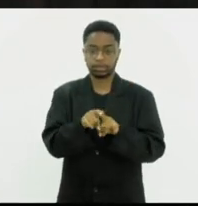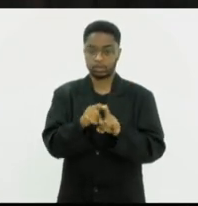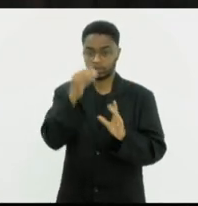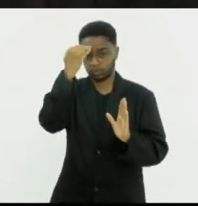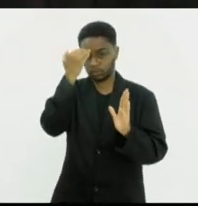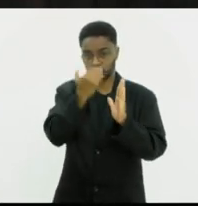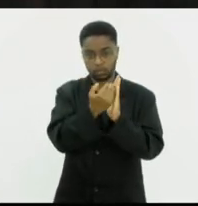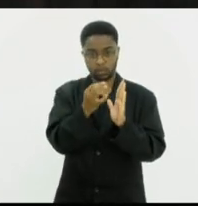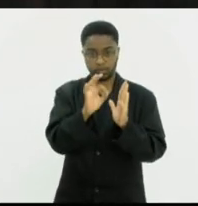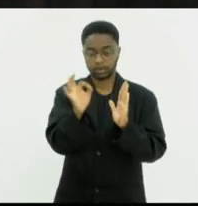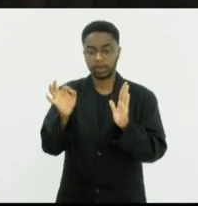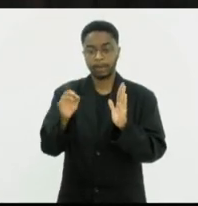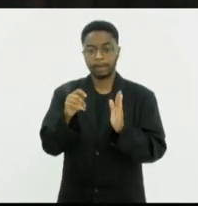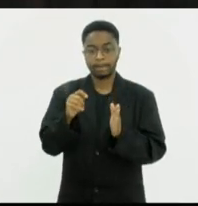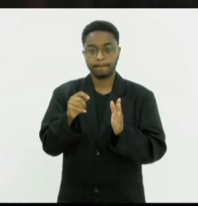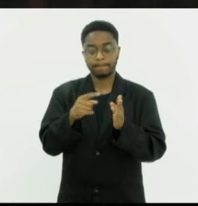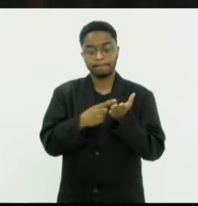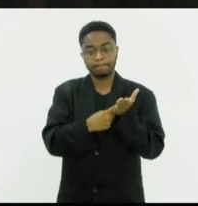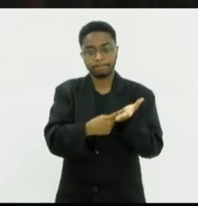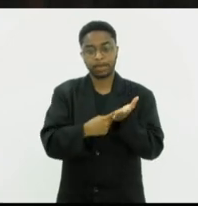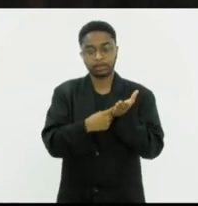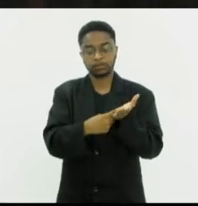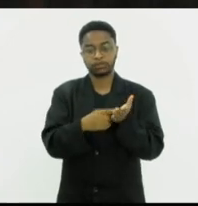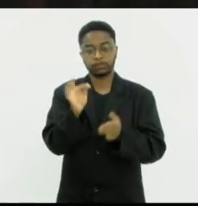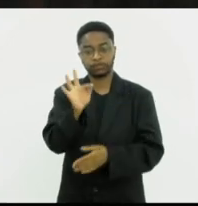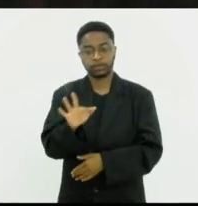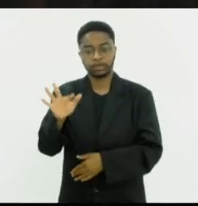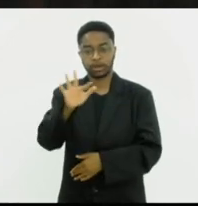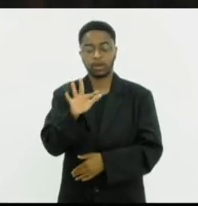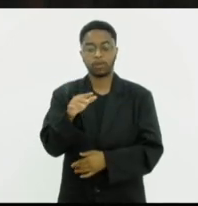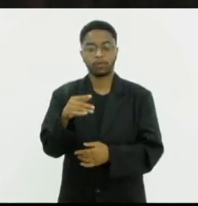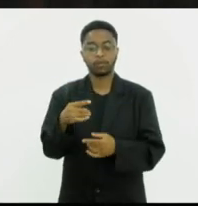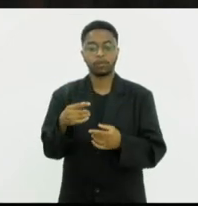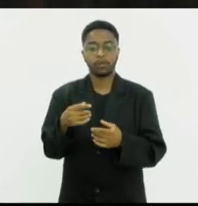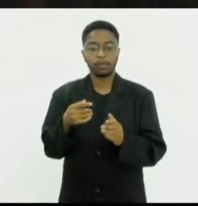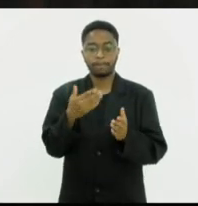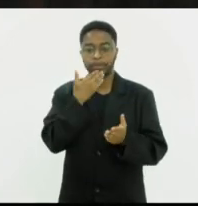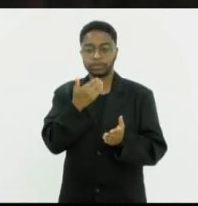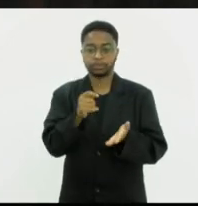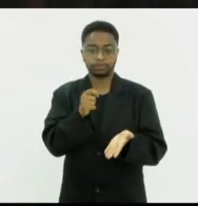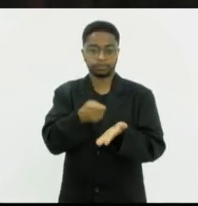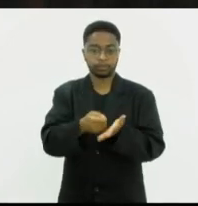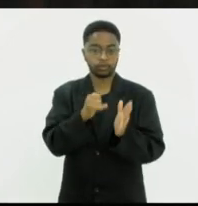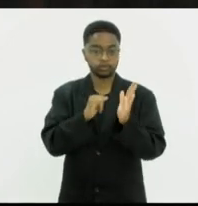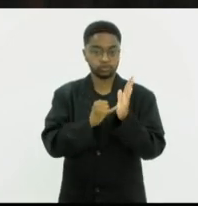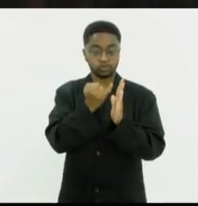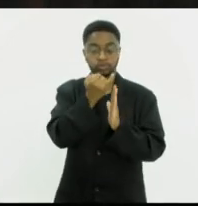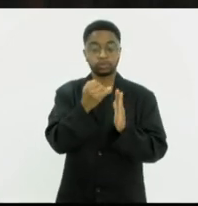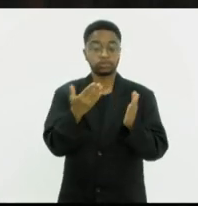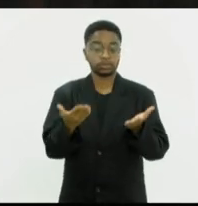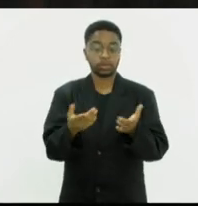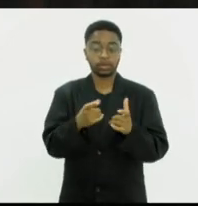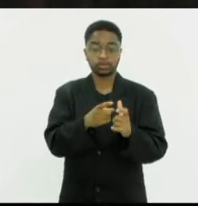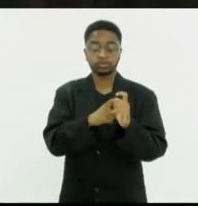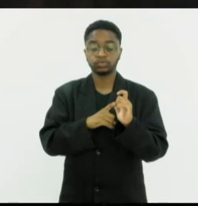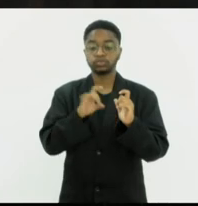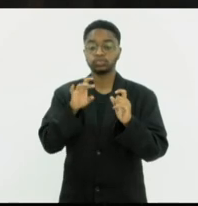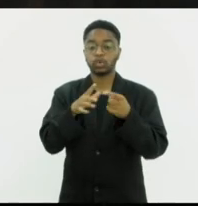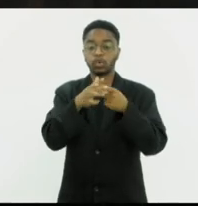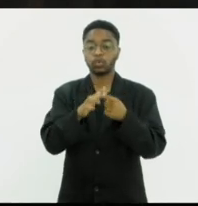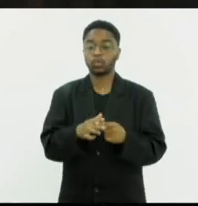federativo, porque também é agiotagem cobrar esse juro, que a dívida só pode ser